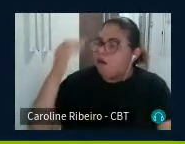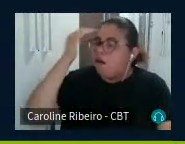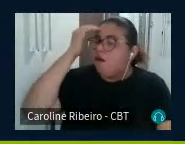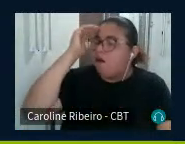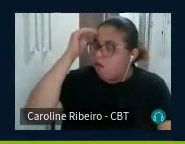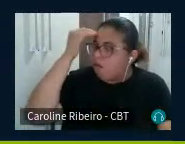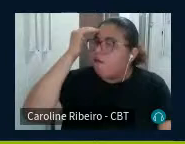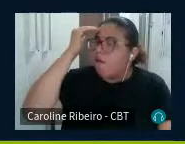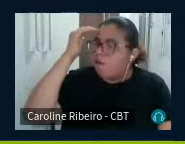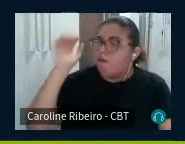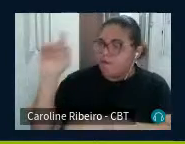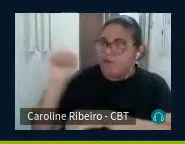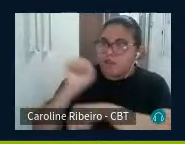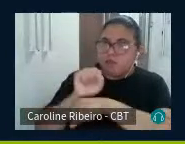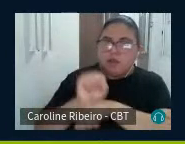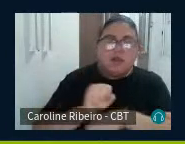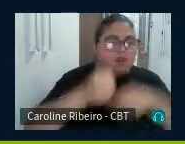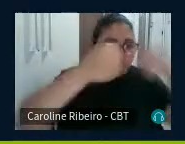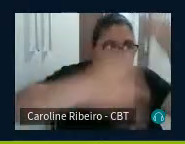aí ela passa para o surdo.